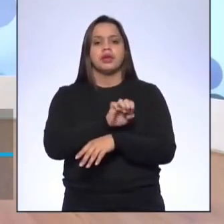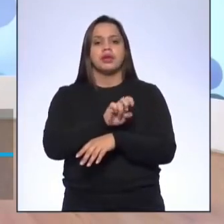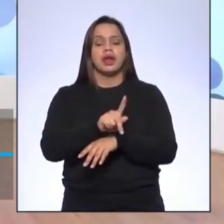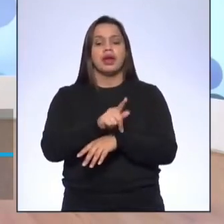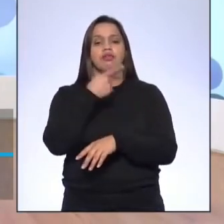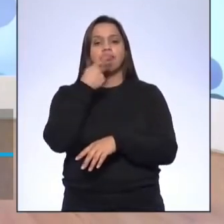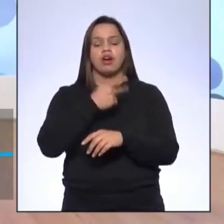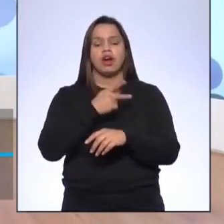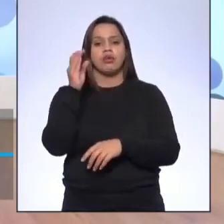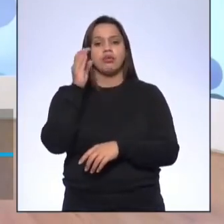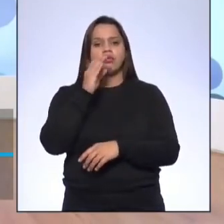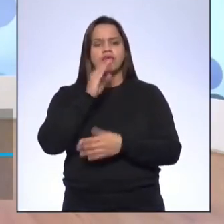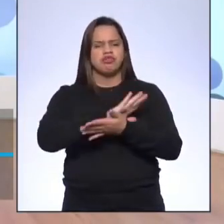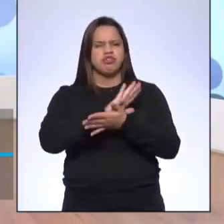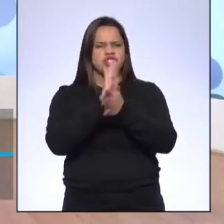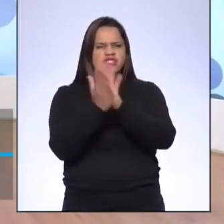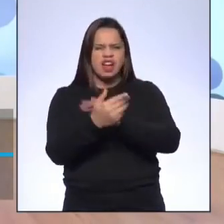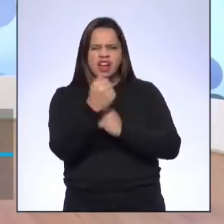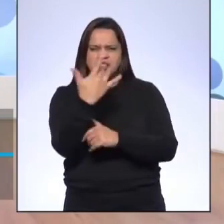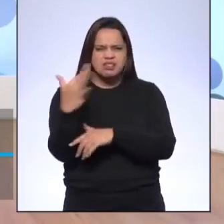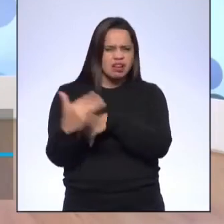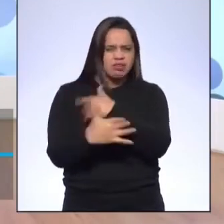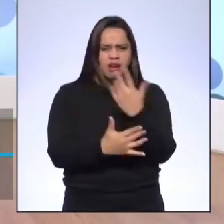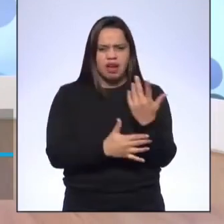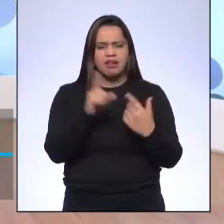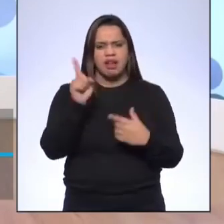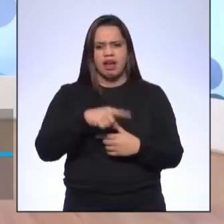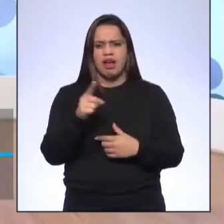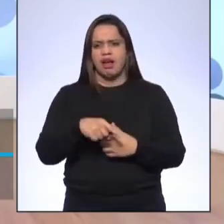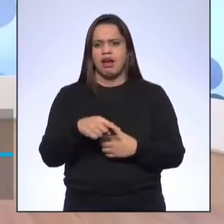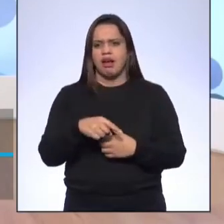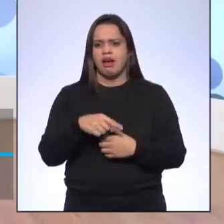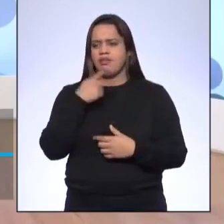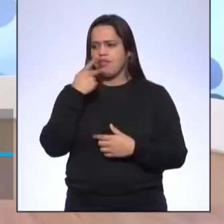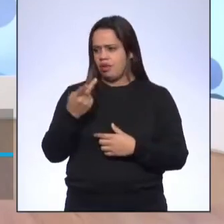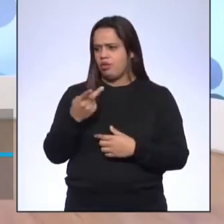eu não me engano, foram desastre. Alguém falou sobre desastre.